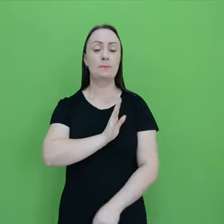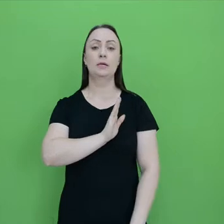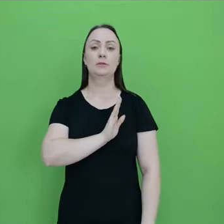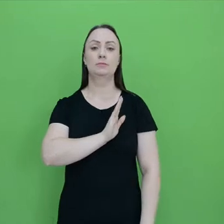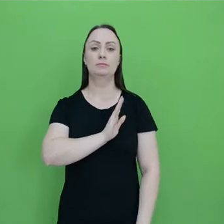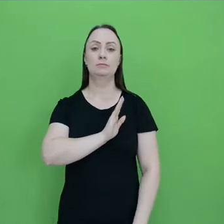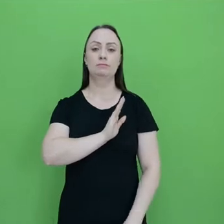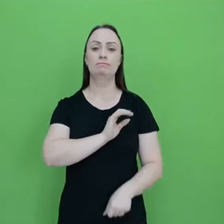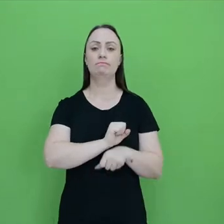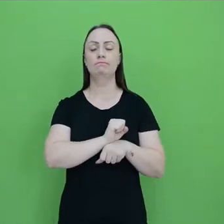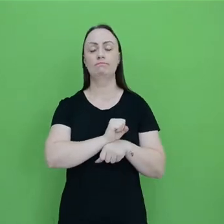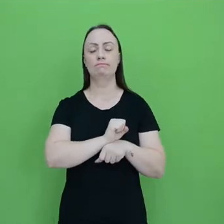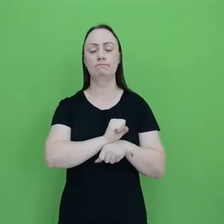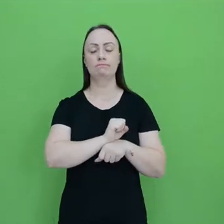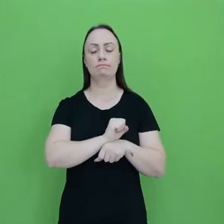coração.